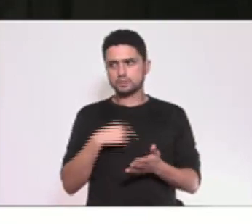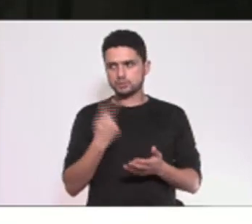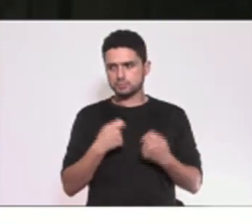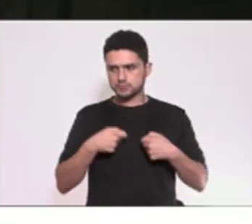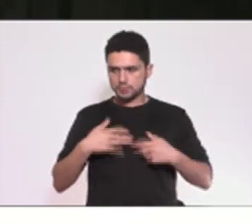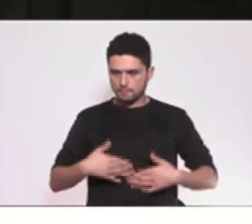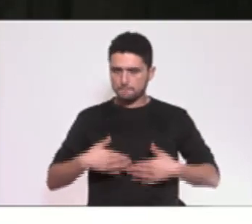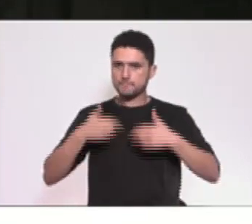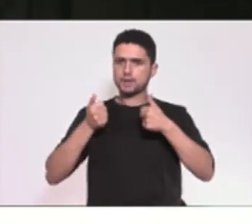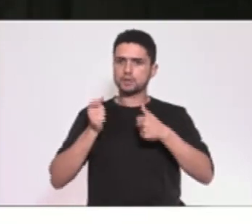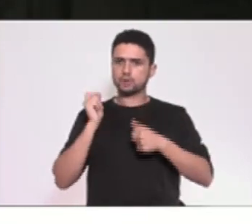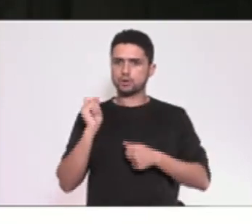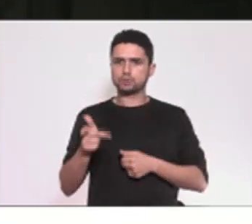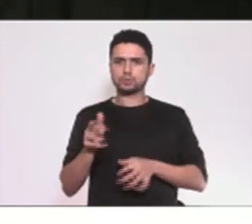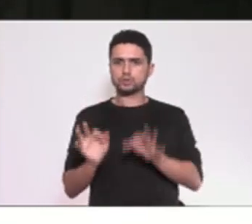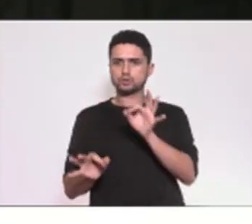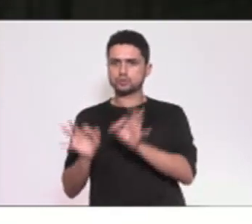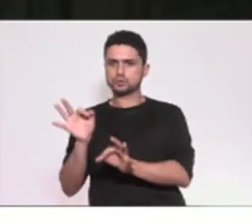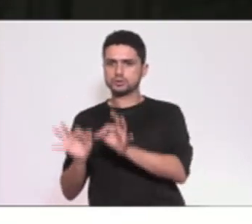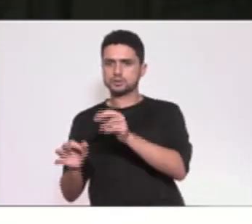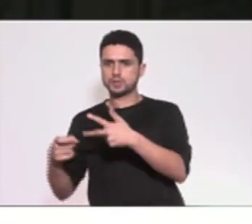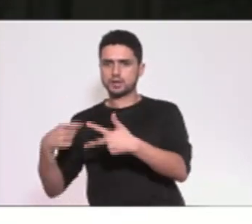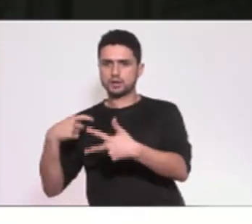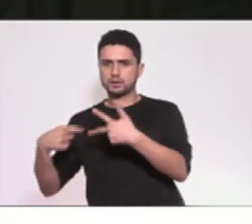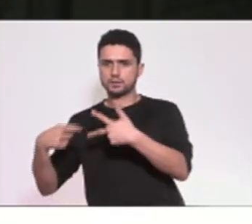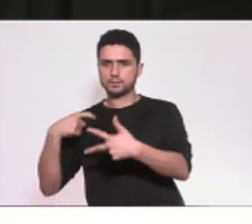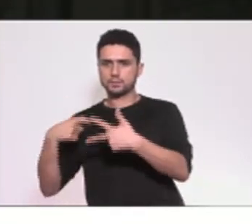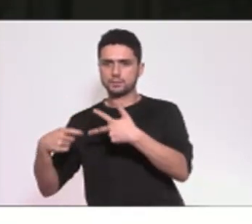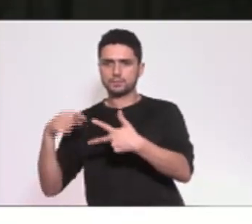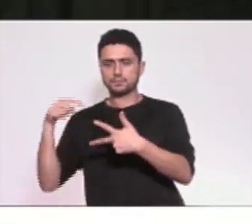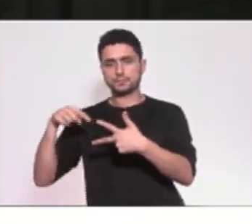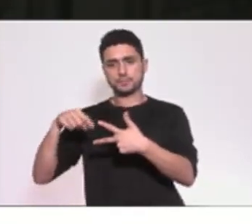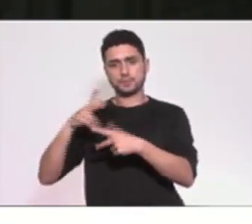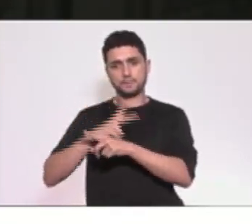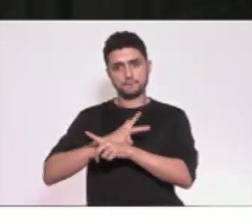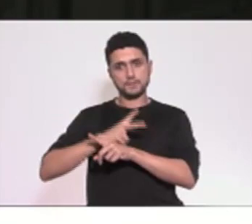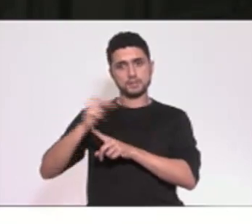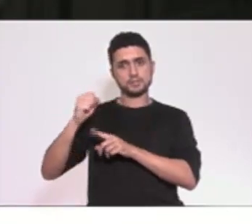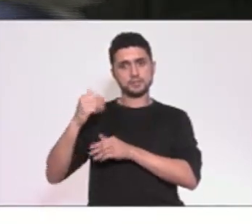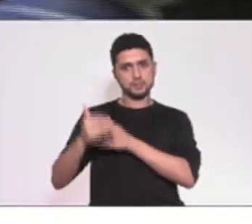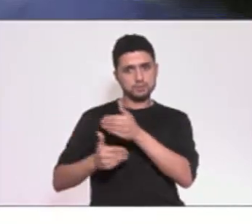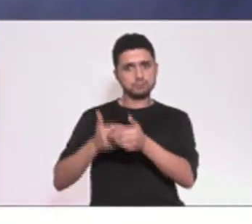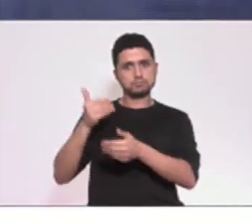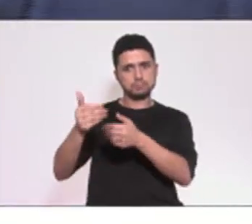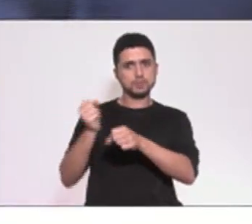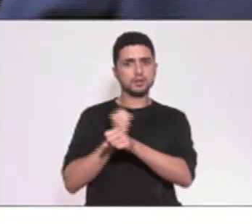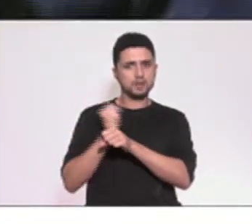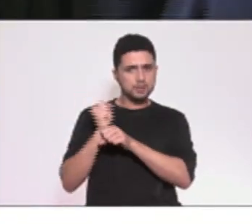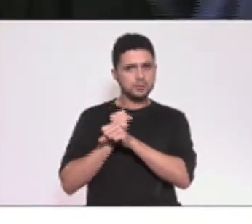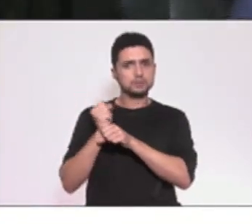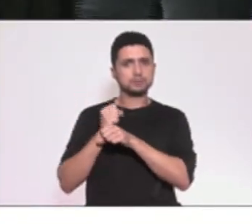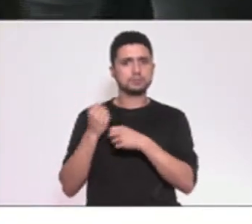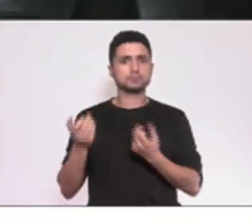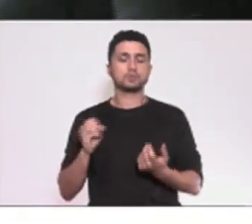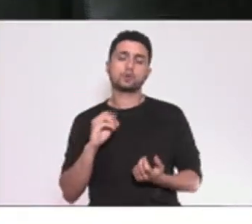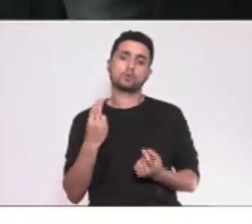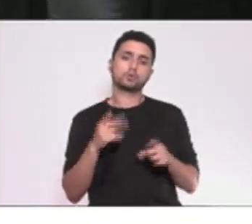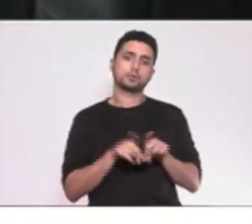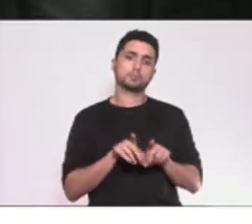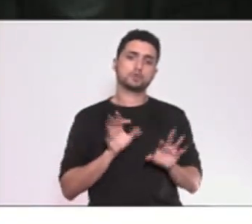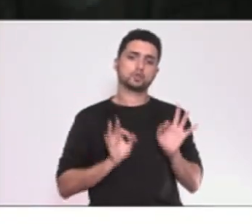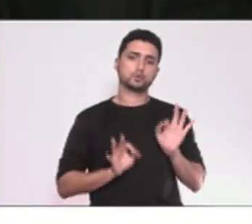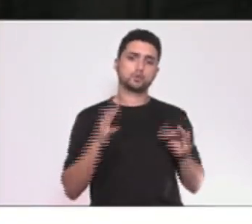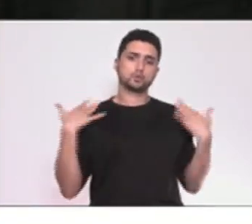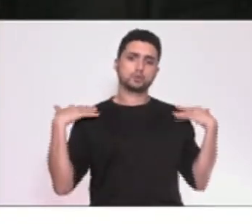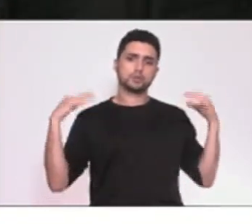judiciário, por exemplo, que vem sendo ao longo dos últimos anos, como vem sendo ao longo dos últimos anos, onde um juiz